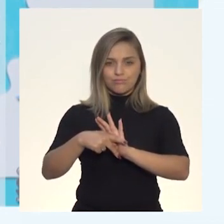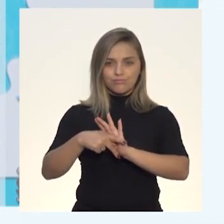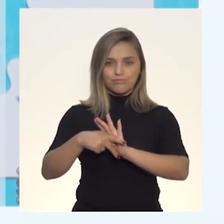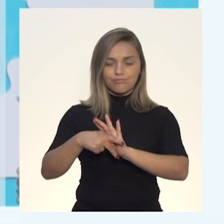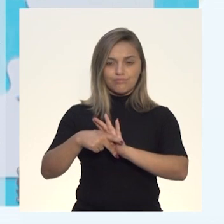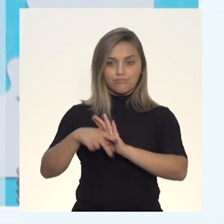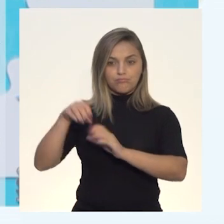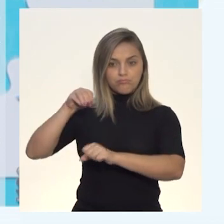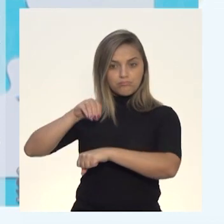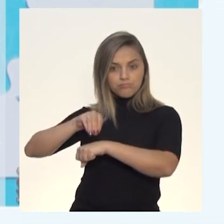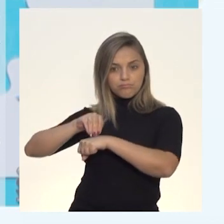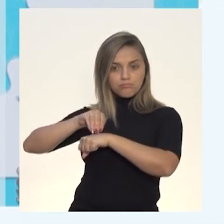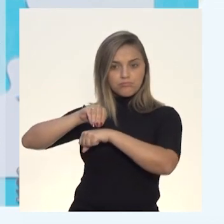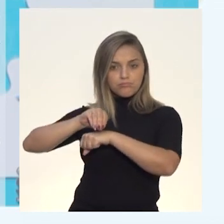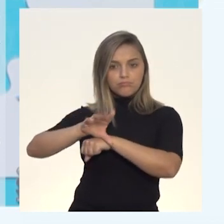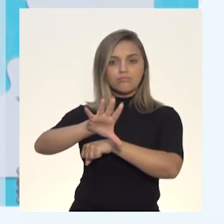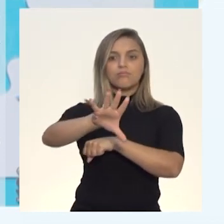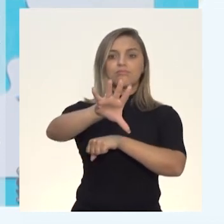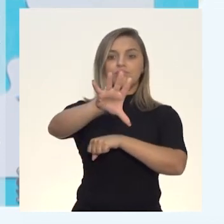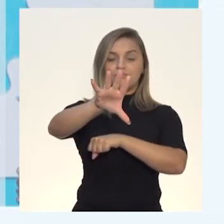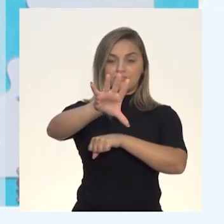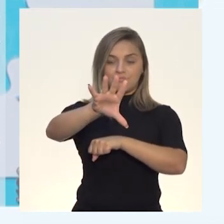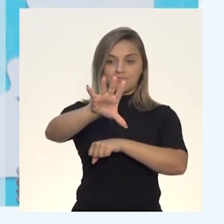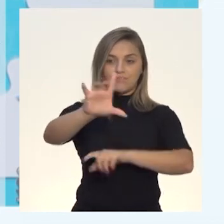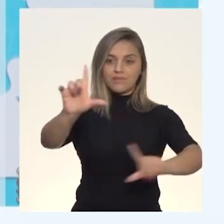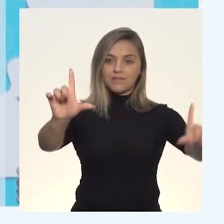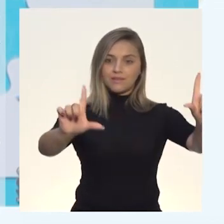tela o universo pessoal,